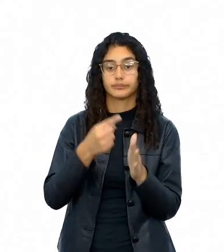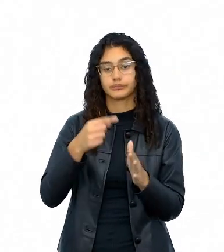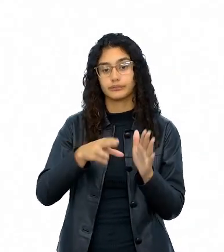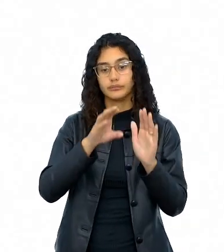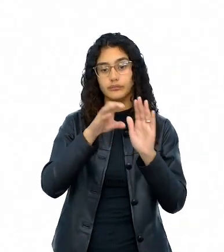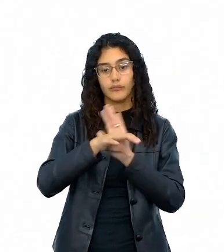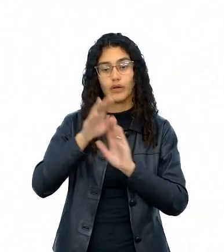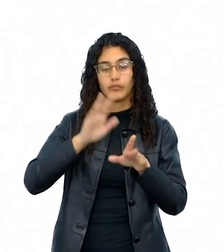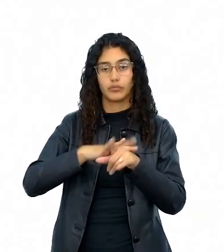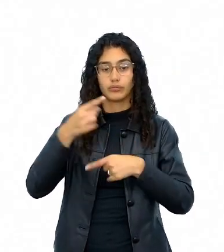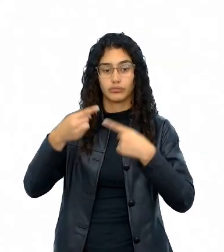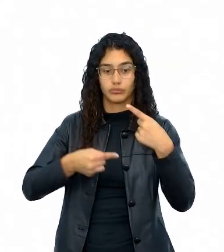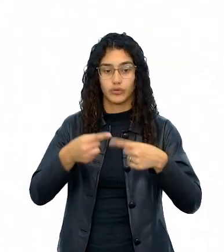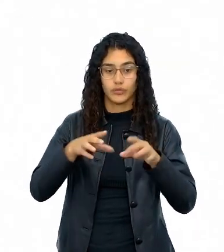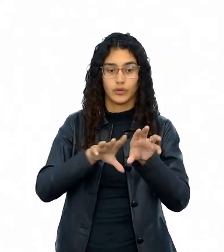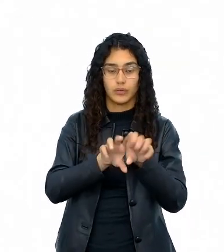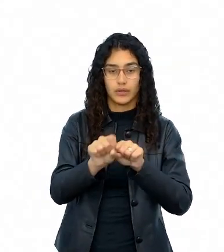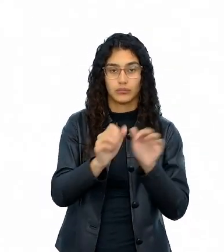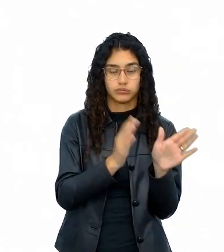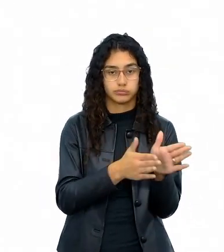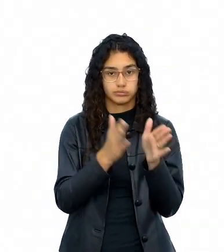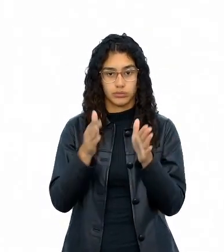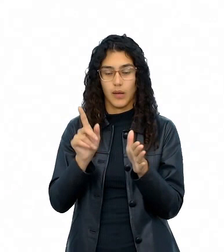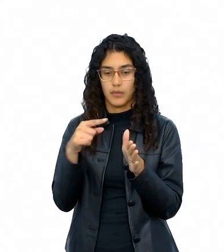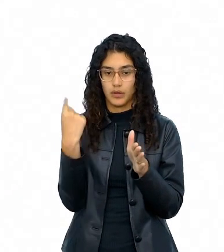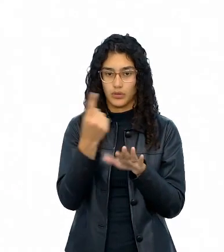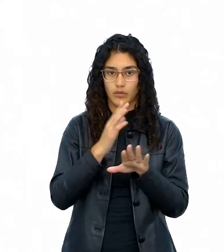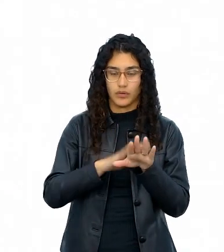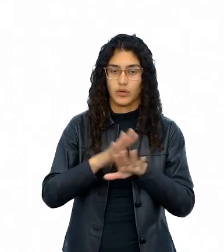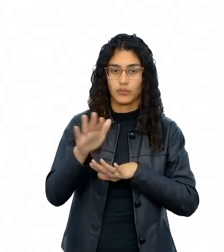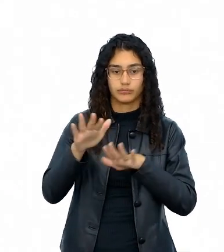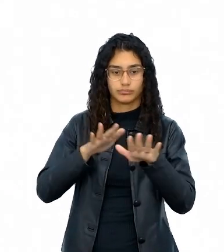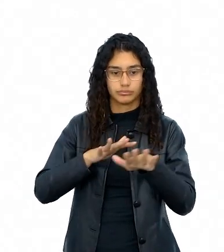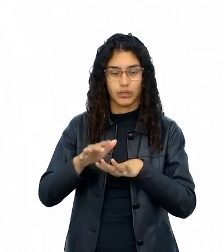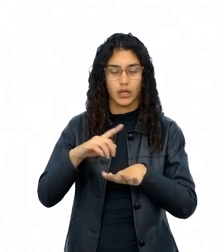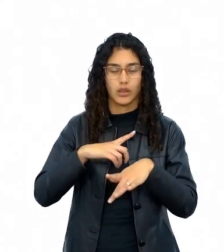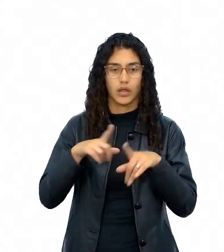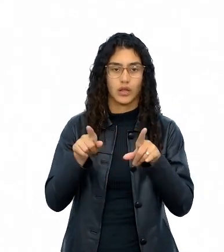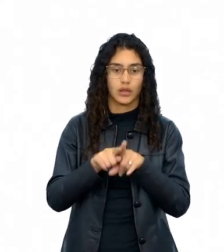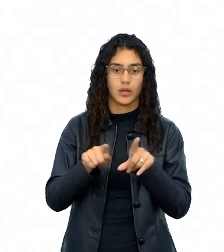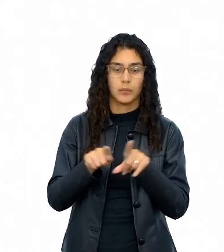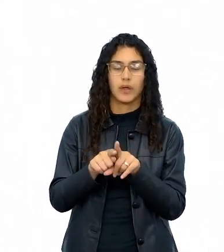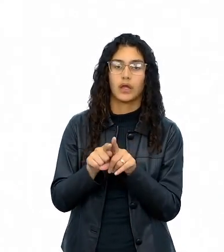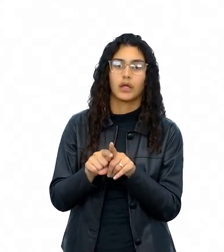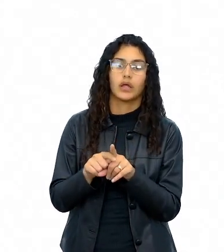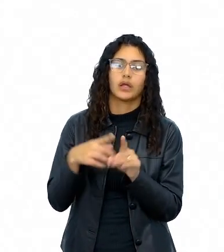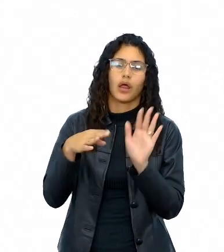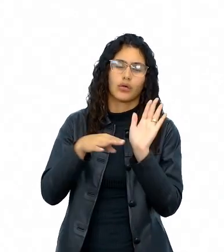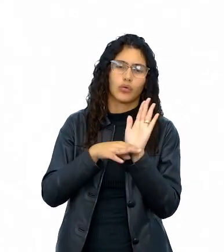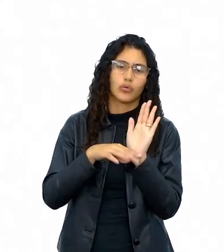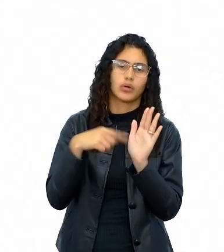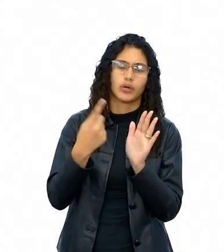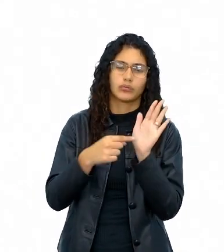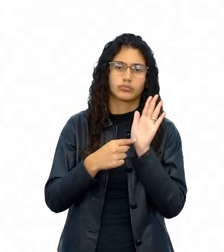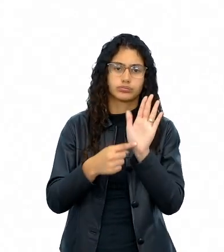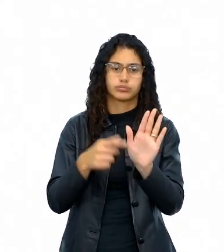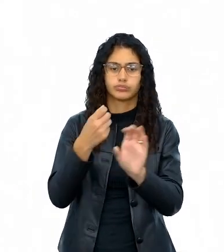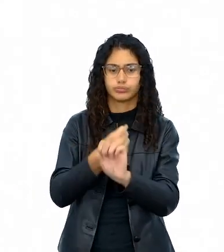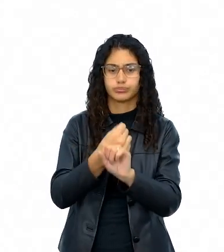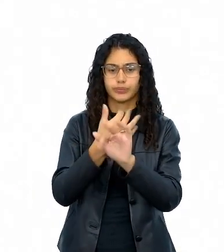e ideias discutidos, né, na formação de etapa, que é esse nosso movimento, né, dessas últimas aí